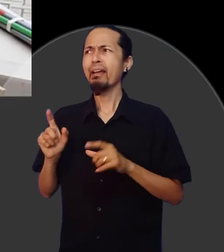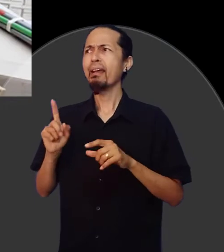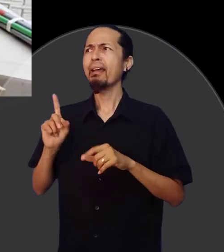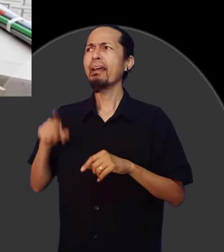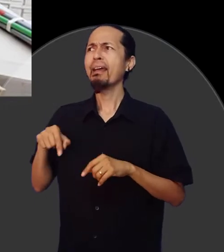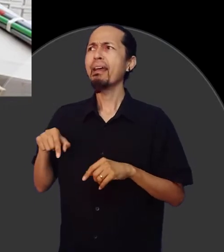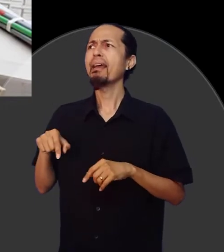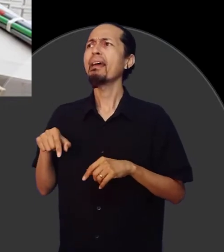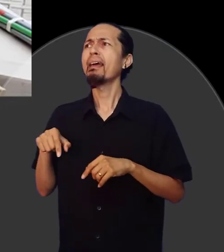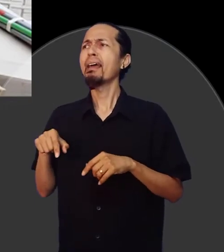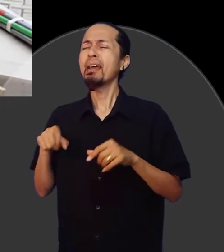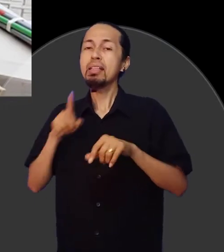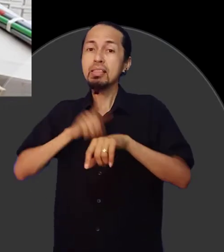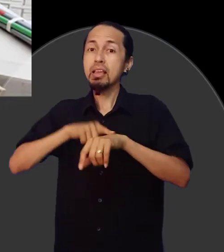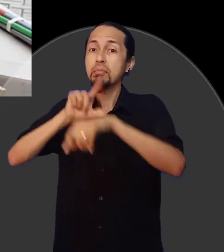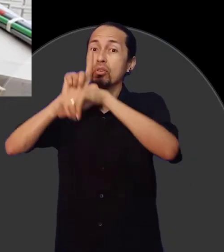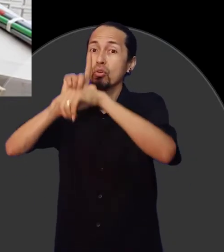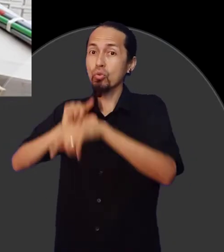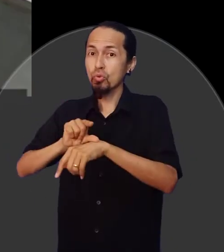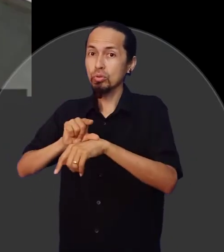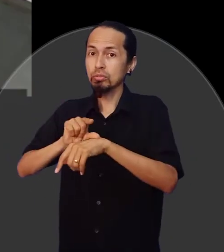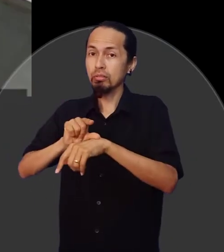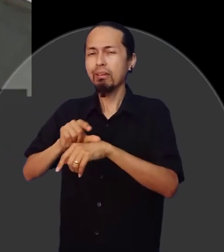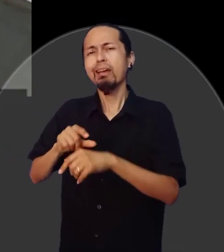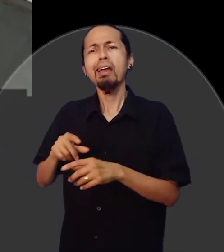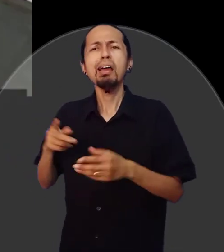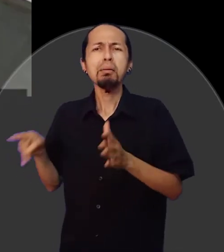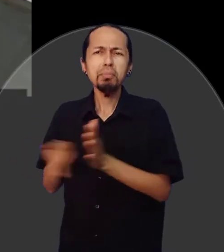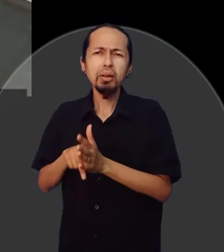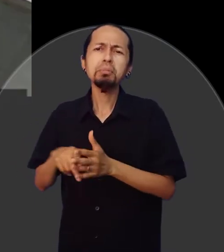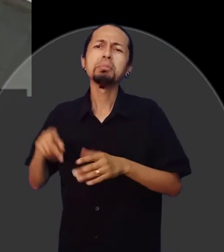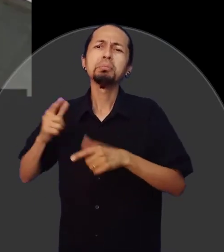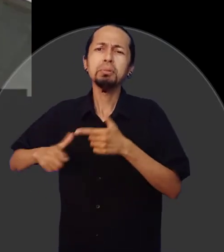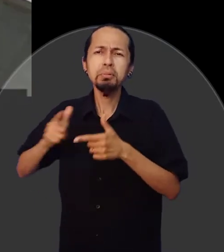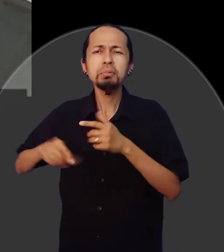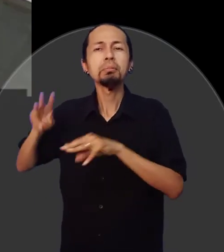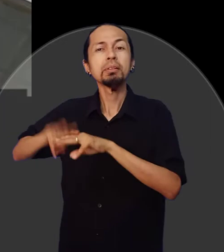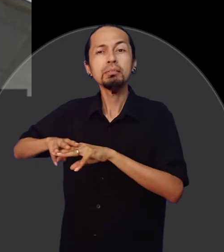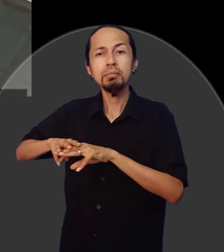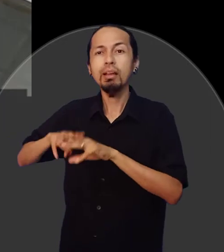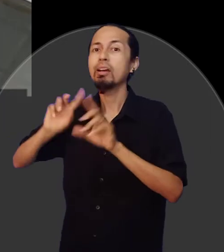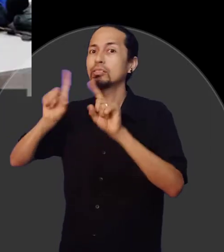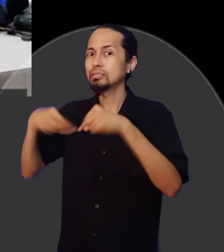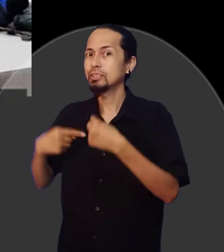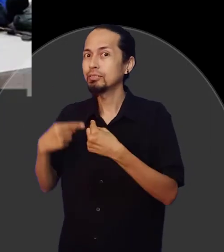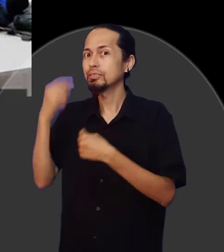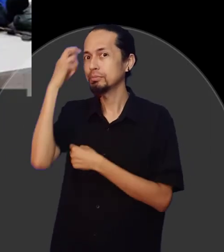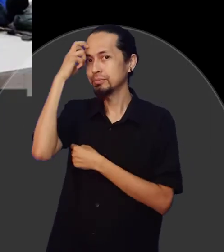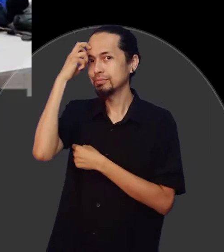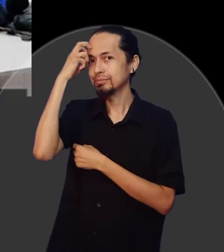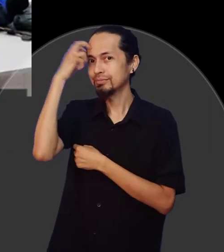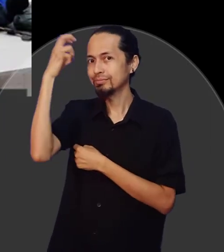mais curto. Trata-se de um problema recorrente na matemática, considerado um desafio intelectual.